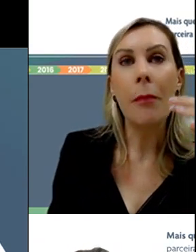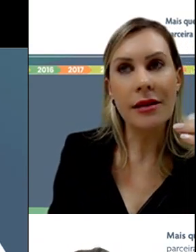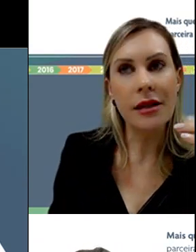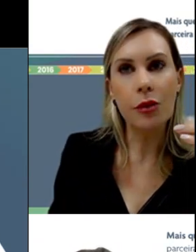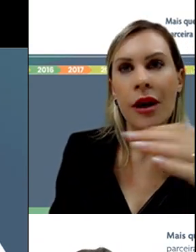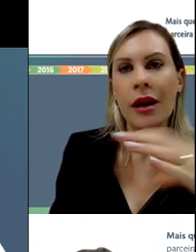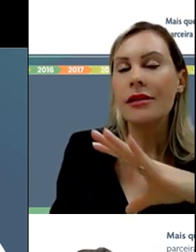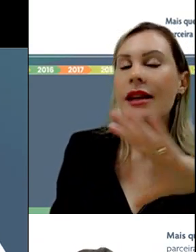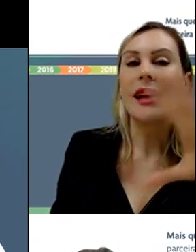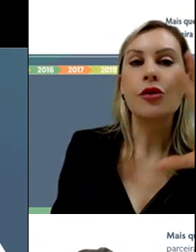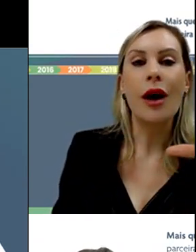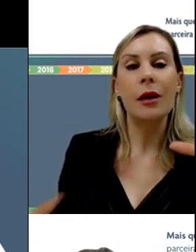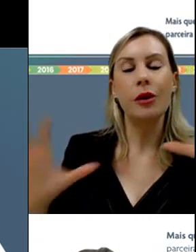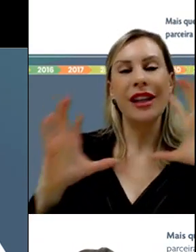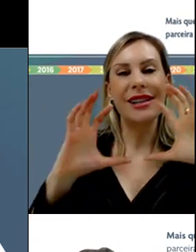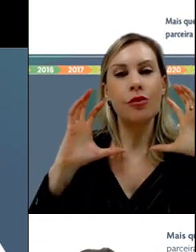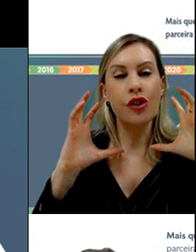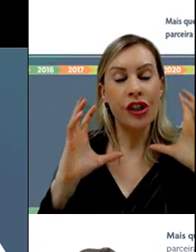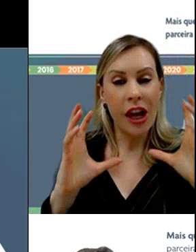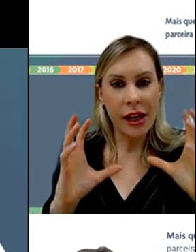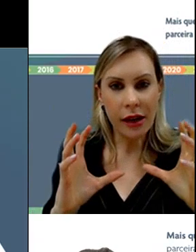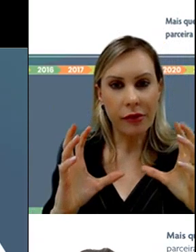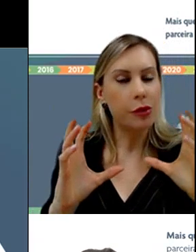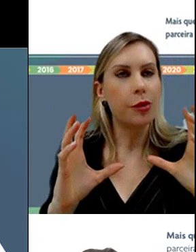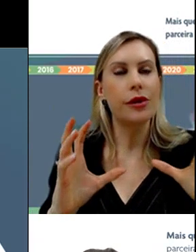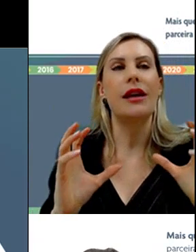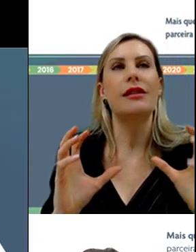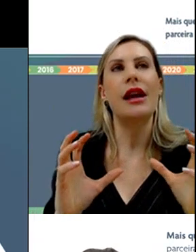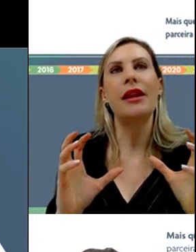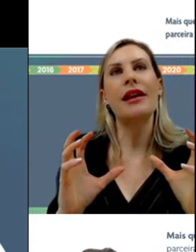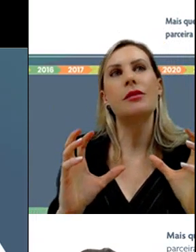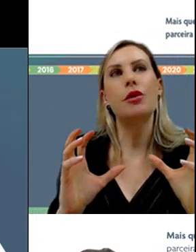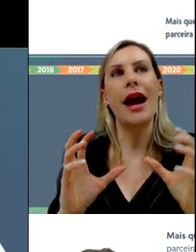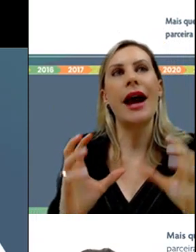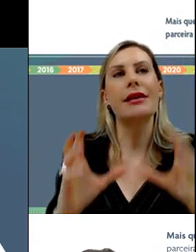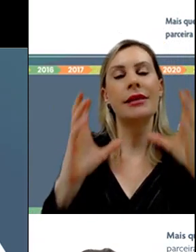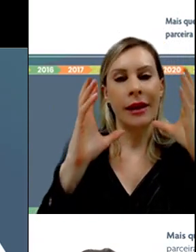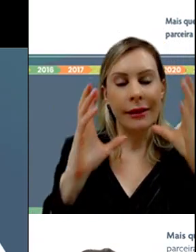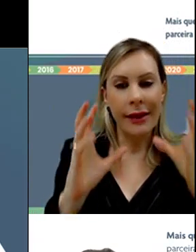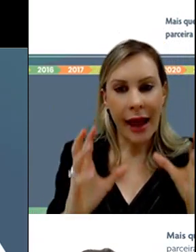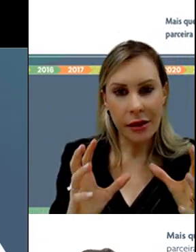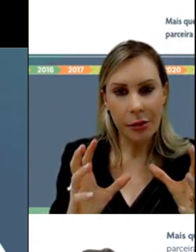e o máximo seria a sua remuneração cheia. Vamos supor que você recebe R$10.000,